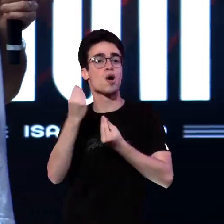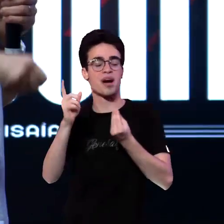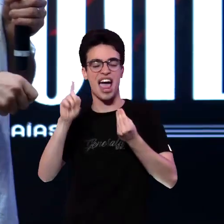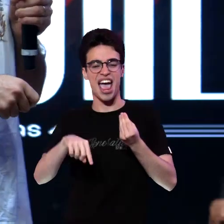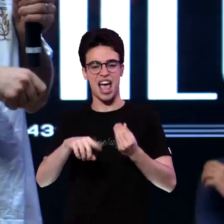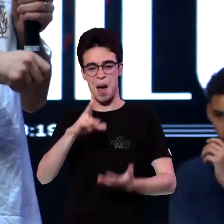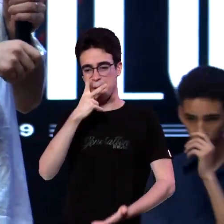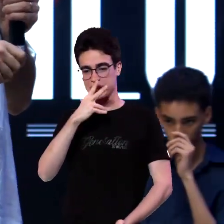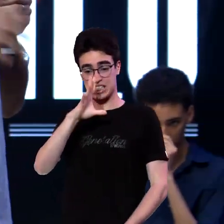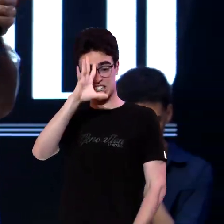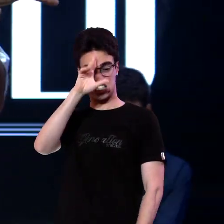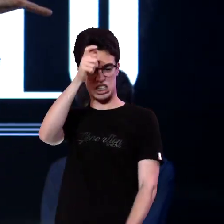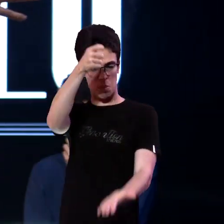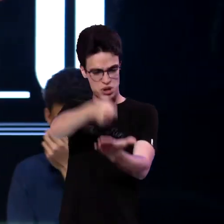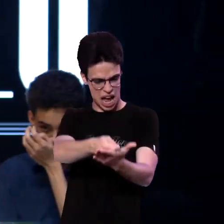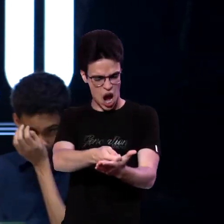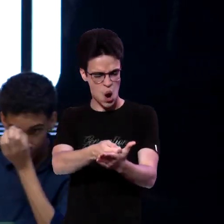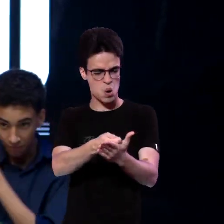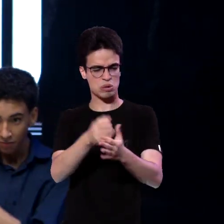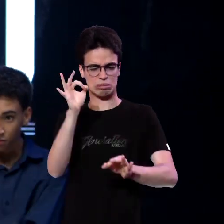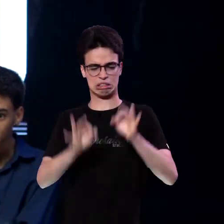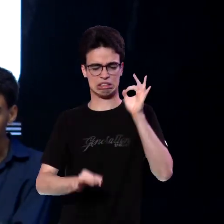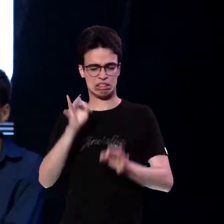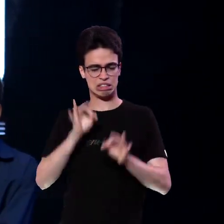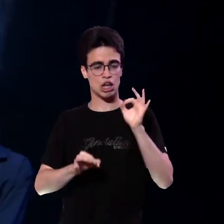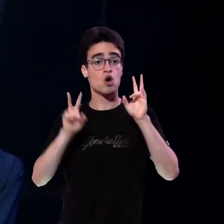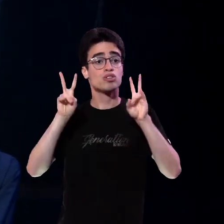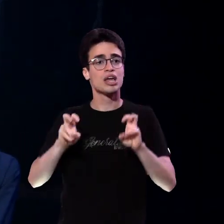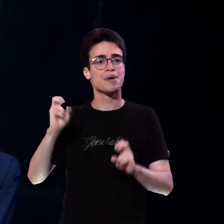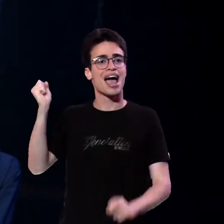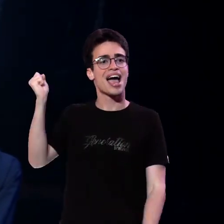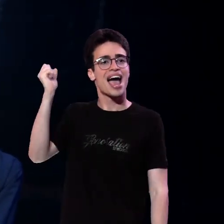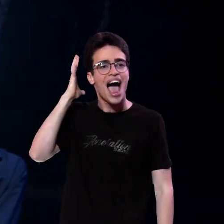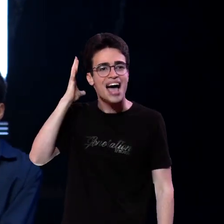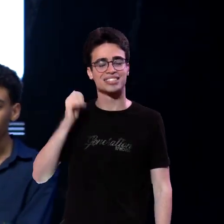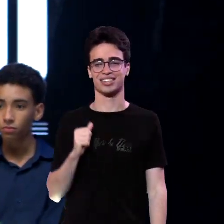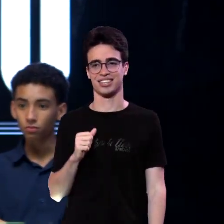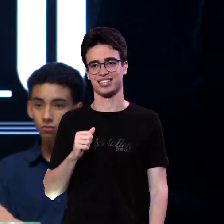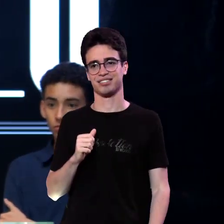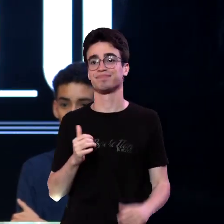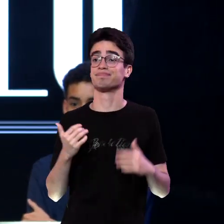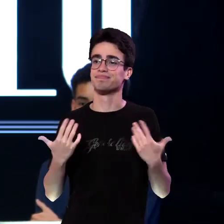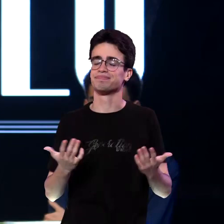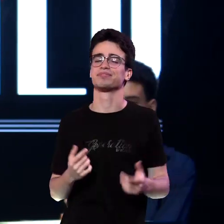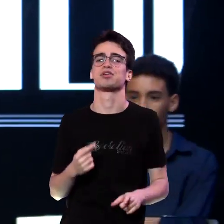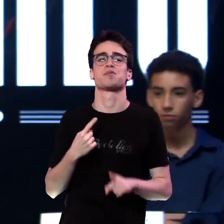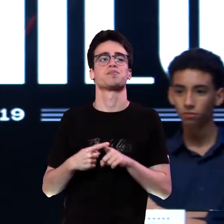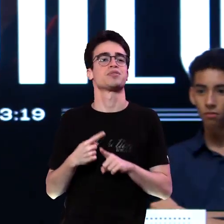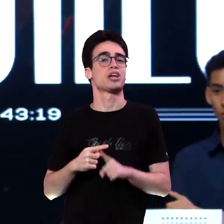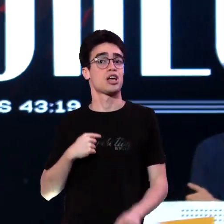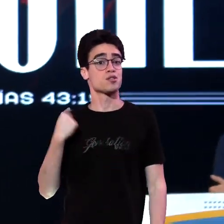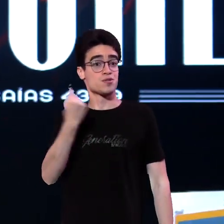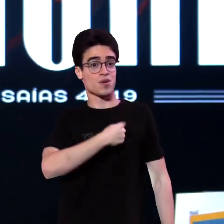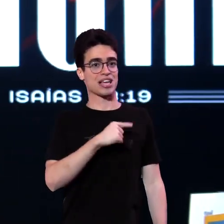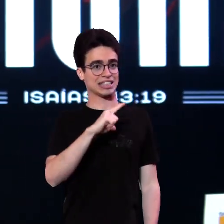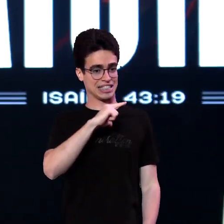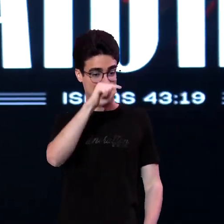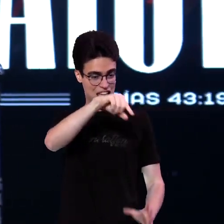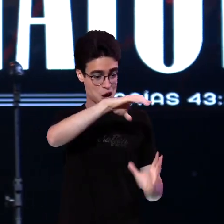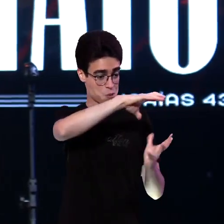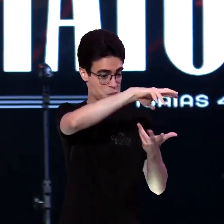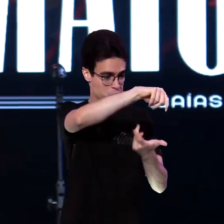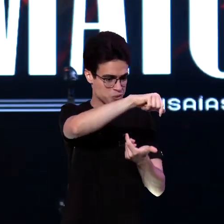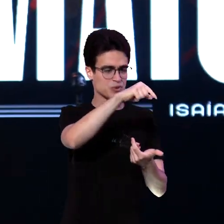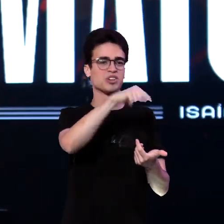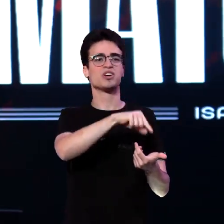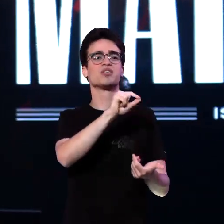da Graça. Eu já vou explicar melhor o que é isso, mas é que a gente vive num mundo